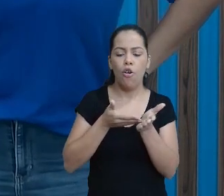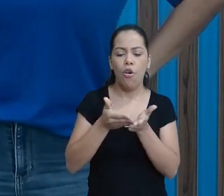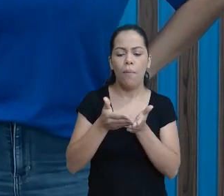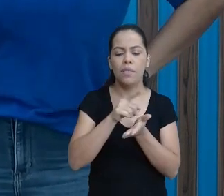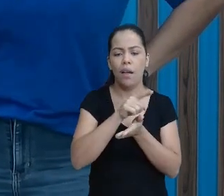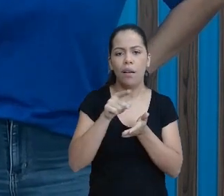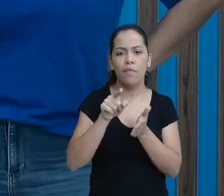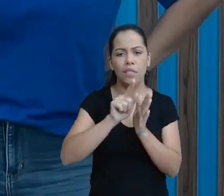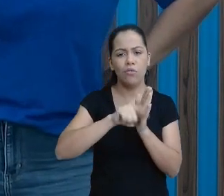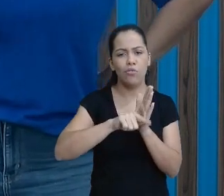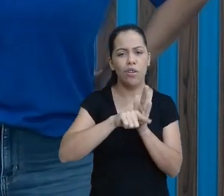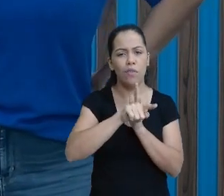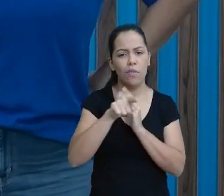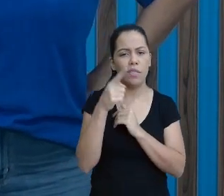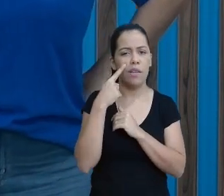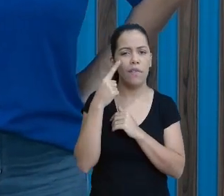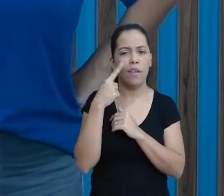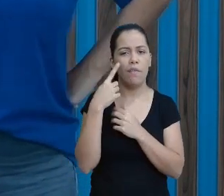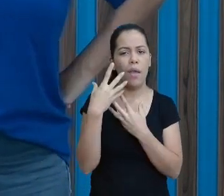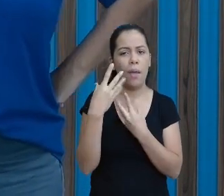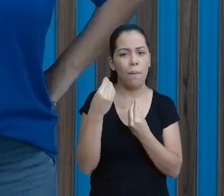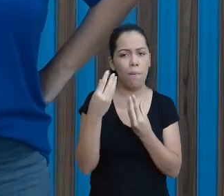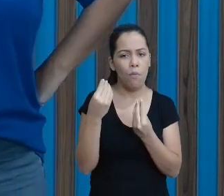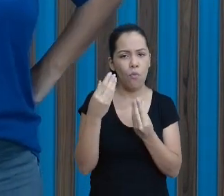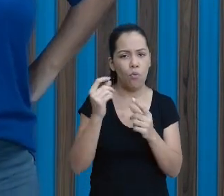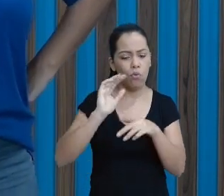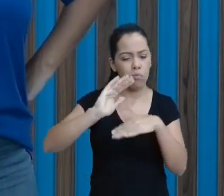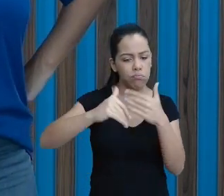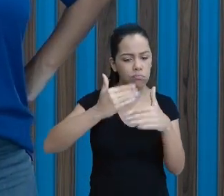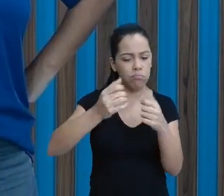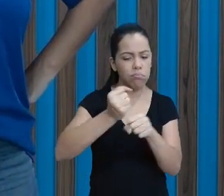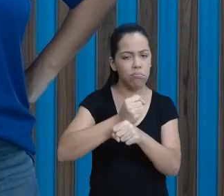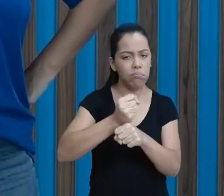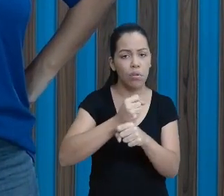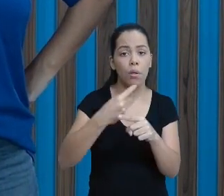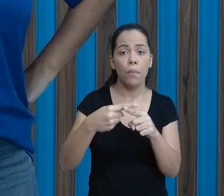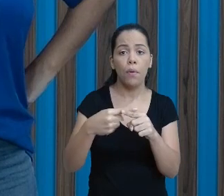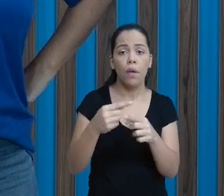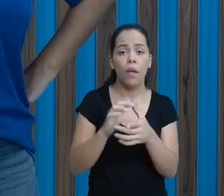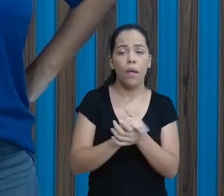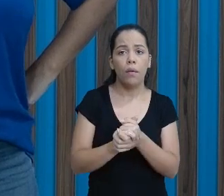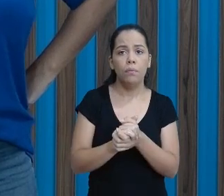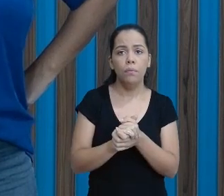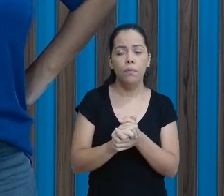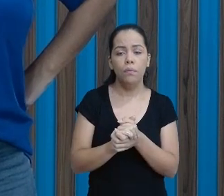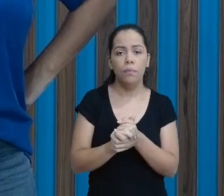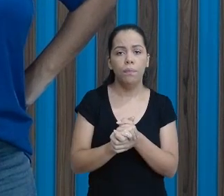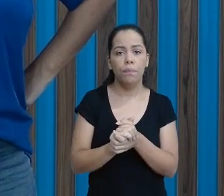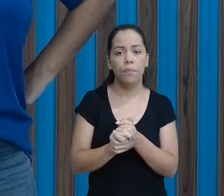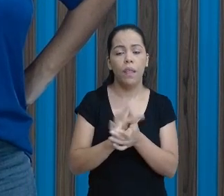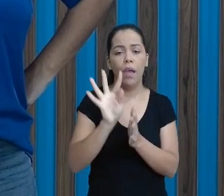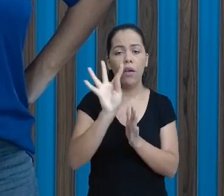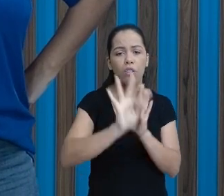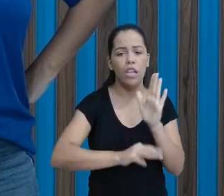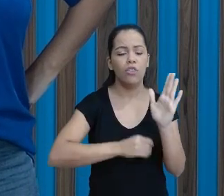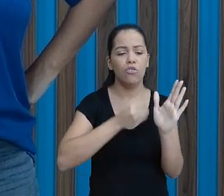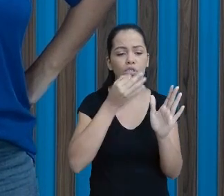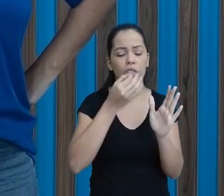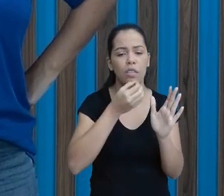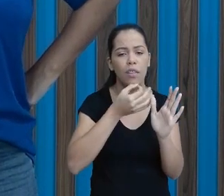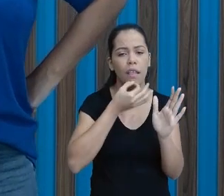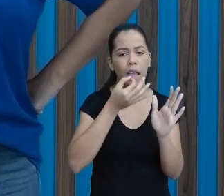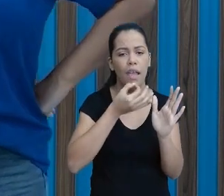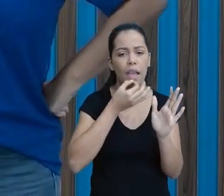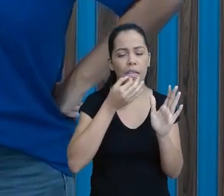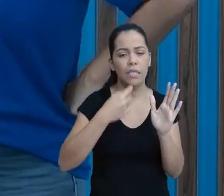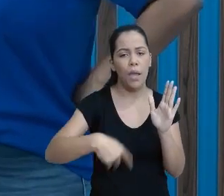ver bastante nos próximos anos, que é a resenha acadêmica. Por quê? Porque a resenha crítica acadêmica é justamente